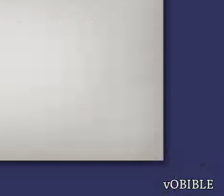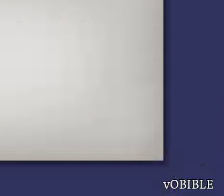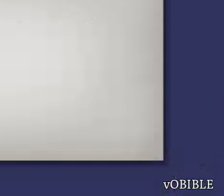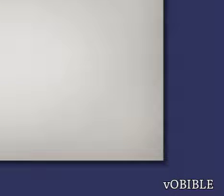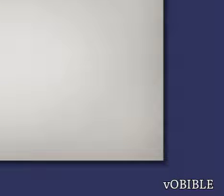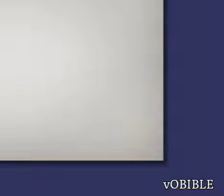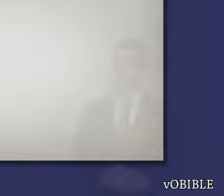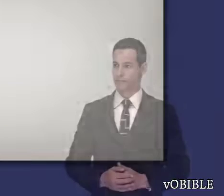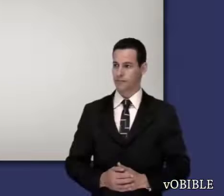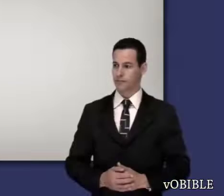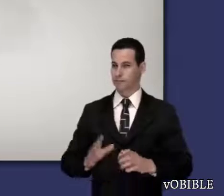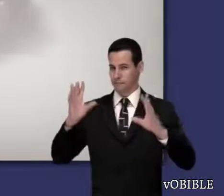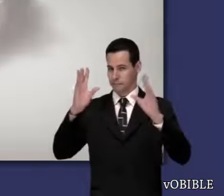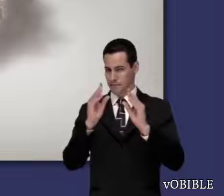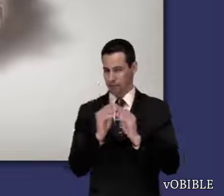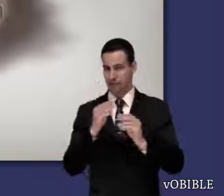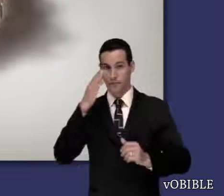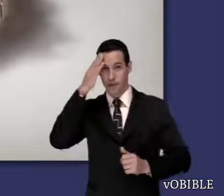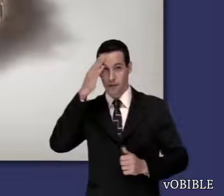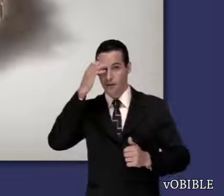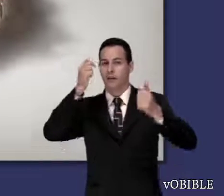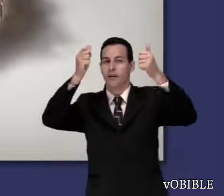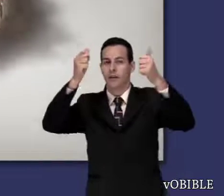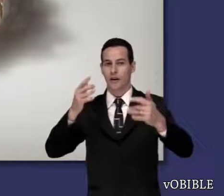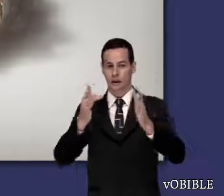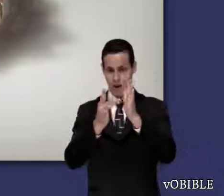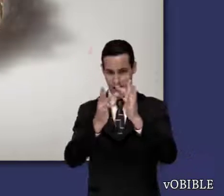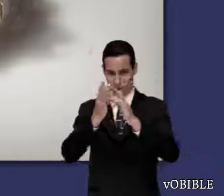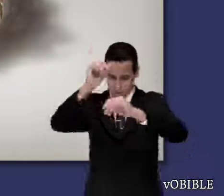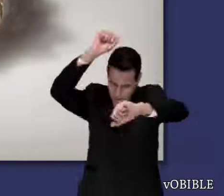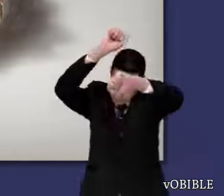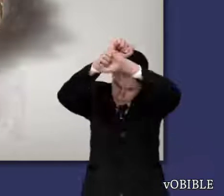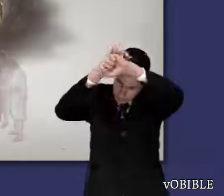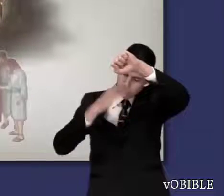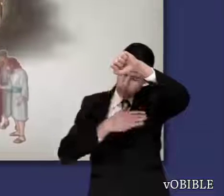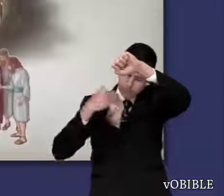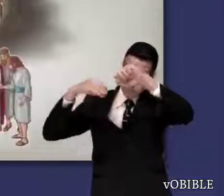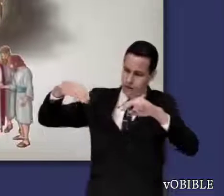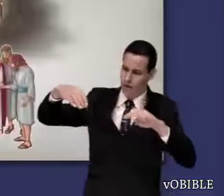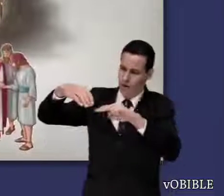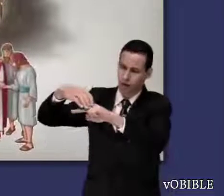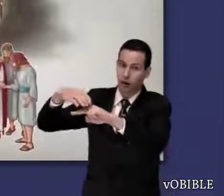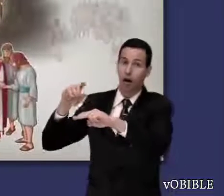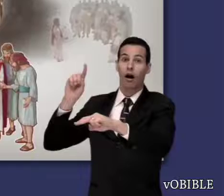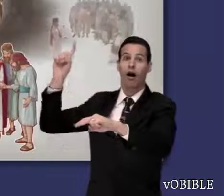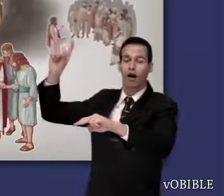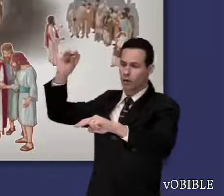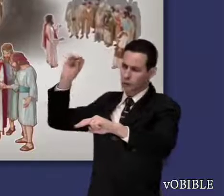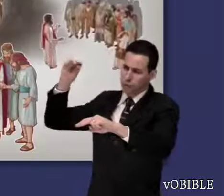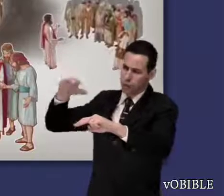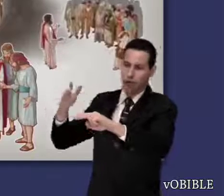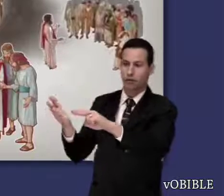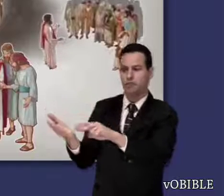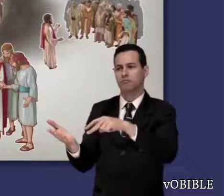No capítulo 15, Paulo fala de provas de que a ressurreição vai acontecer. Entre essas provas estão as profecias que